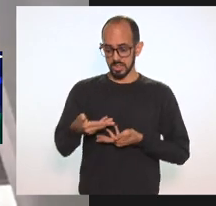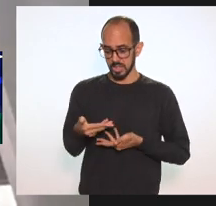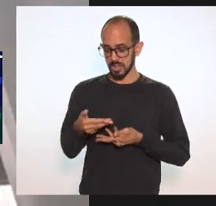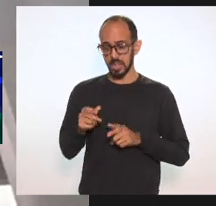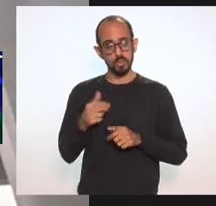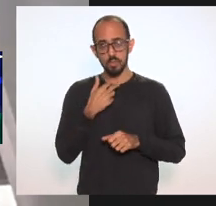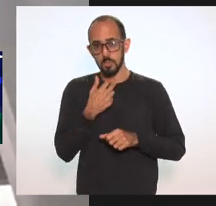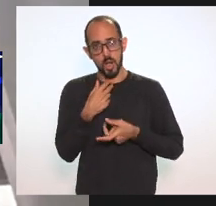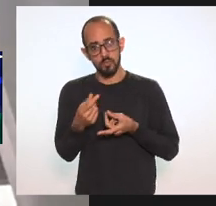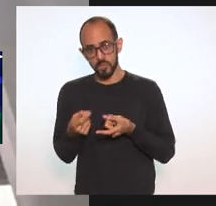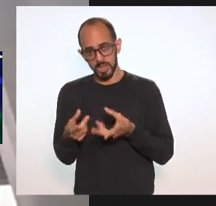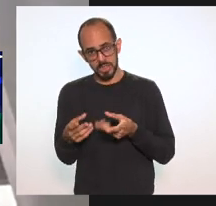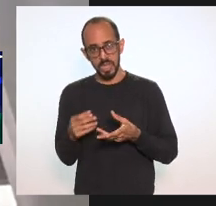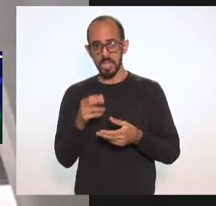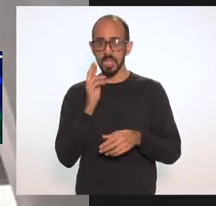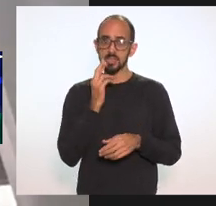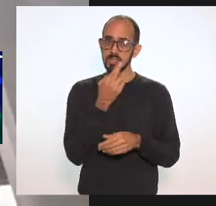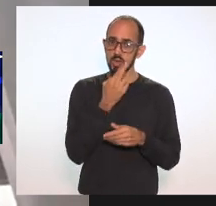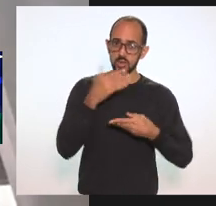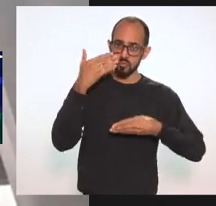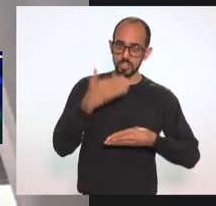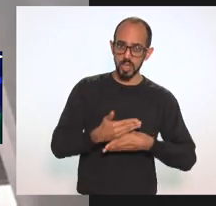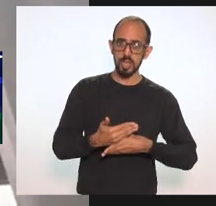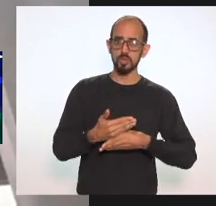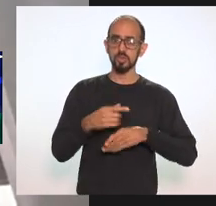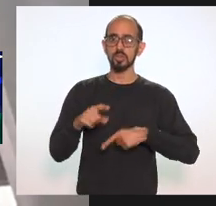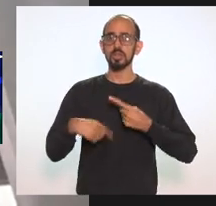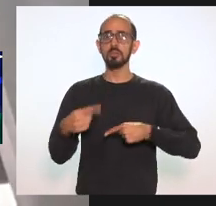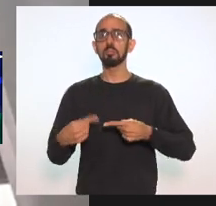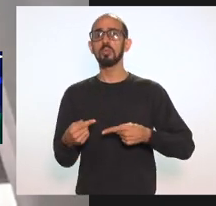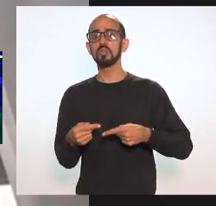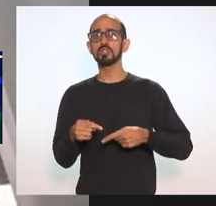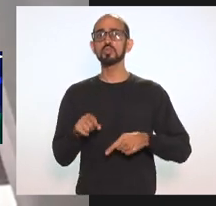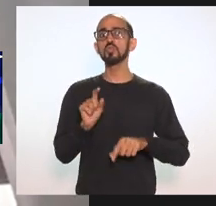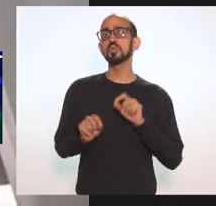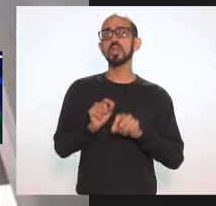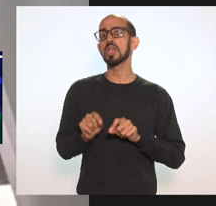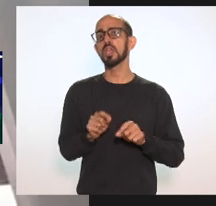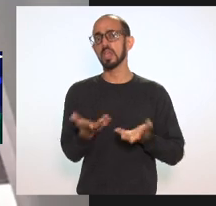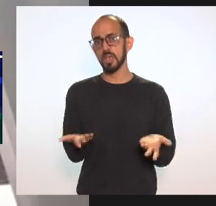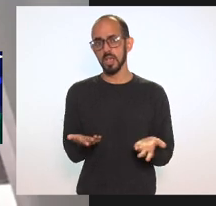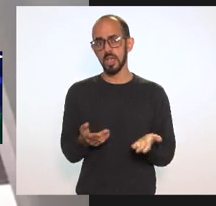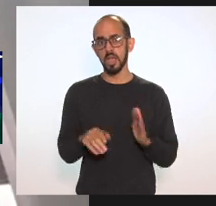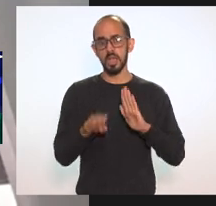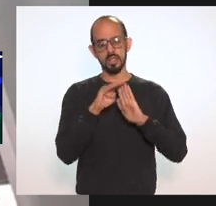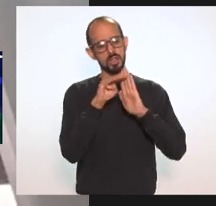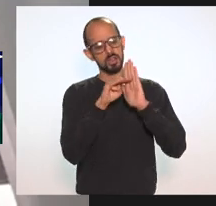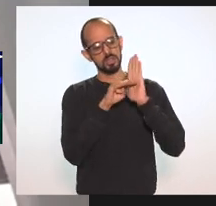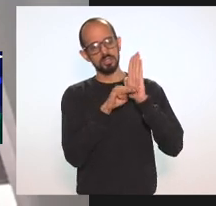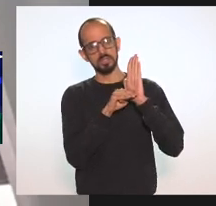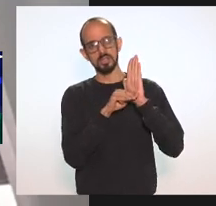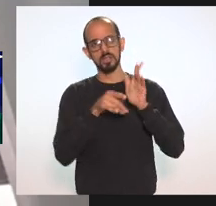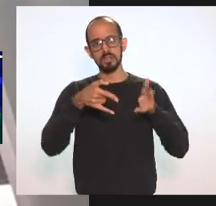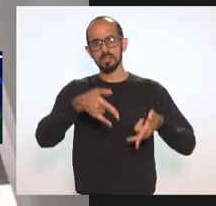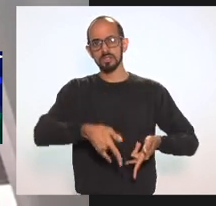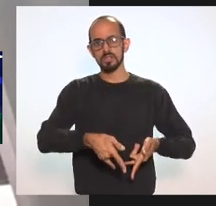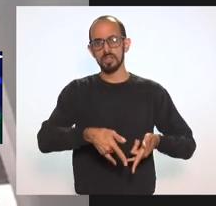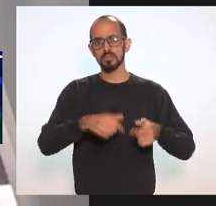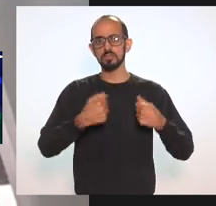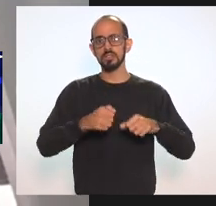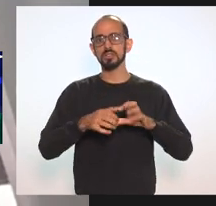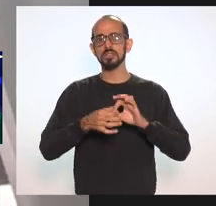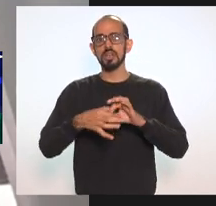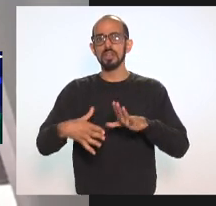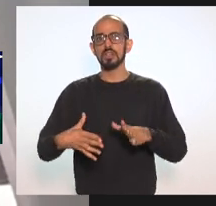clientes no restaurante botar Ok mas ainda o que vai ser feito Cadê a lista desses leites que precisam ser a os